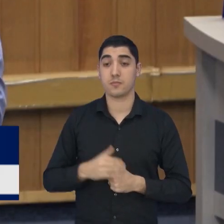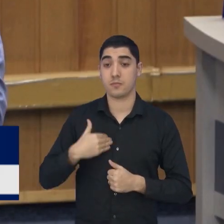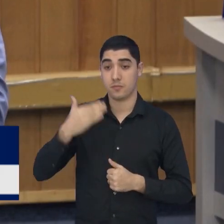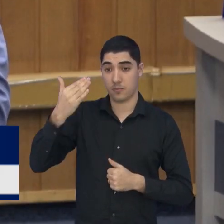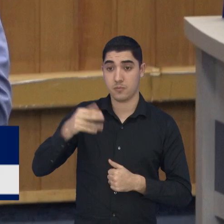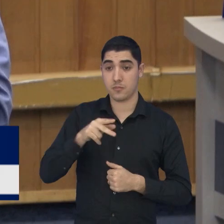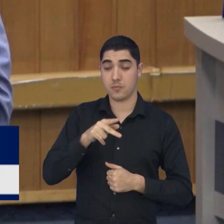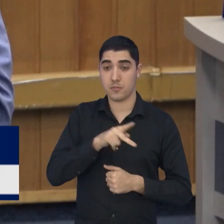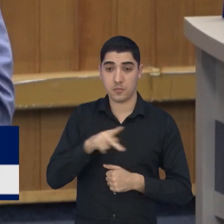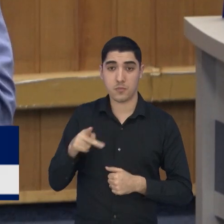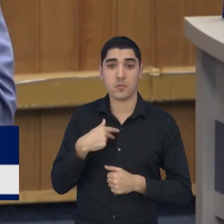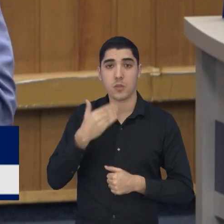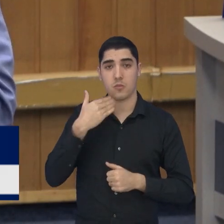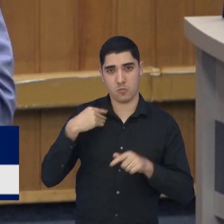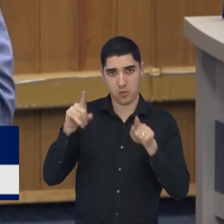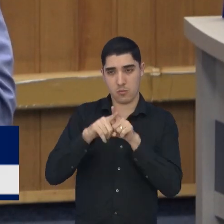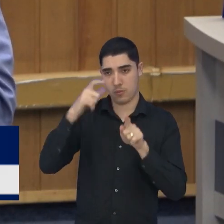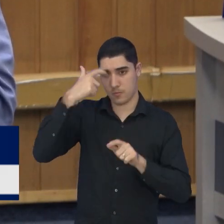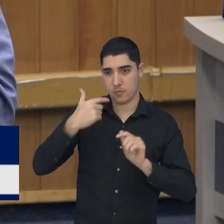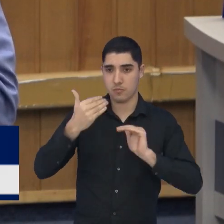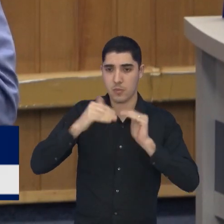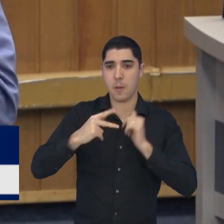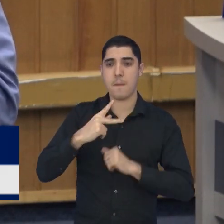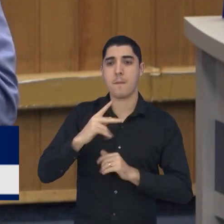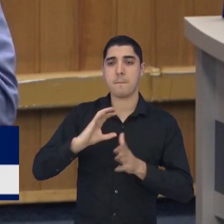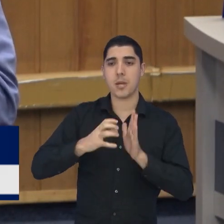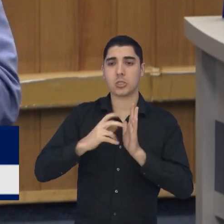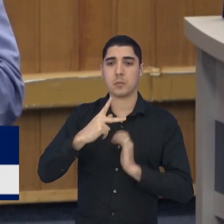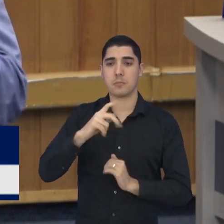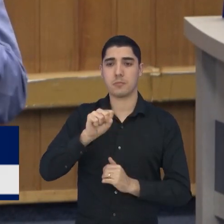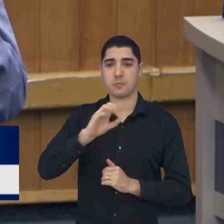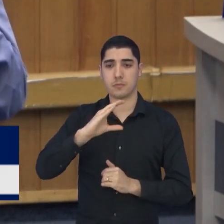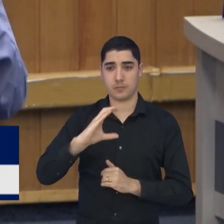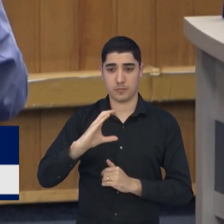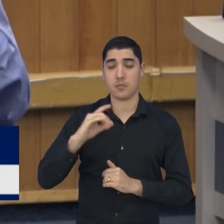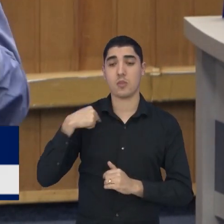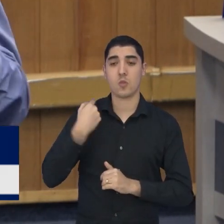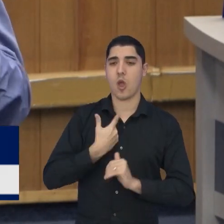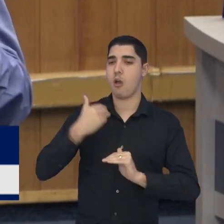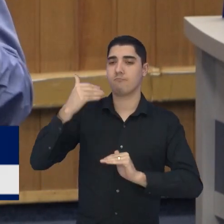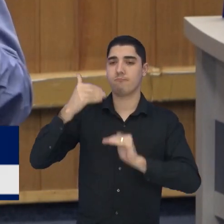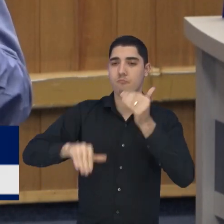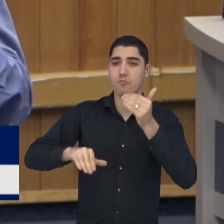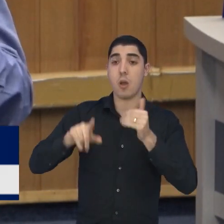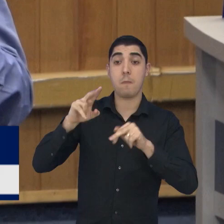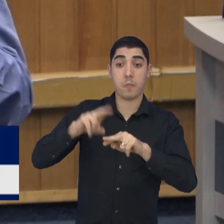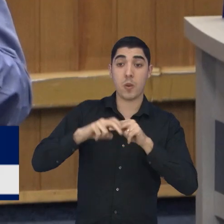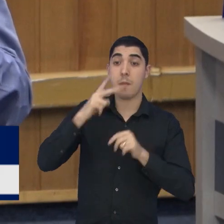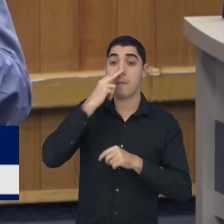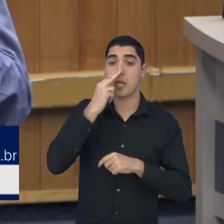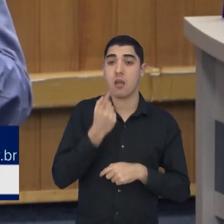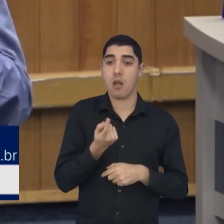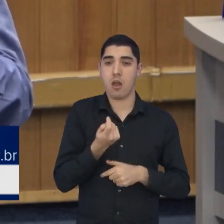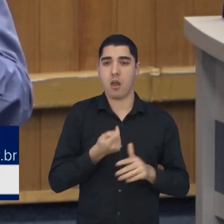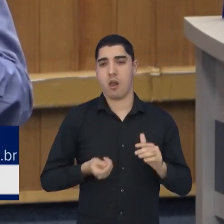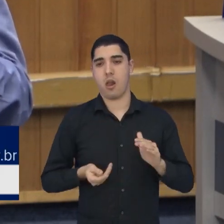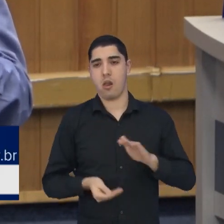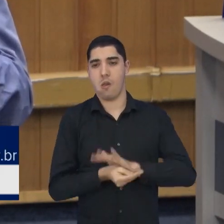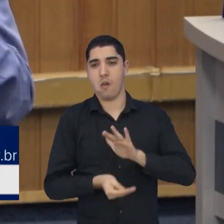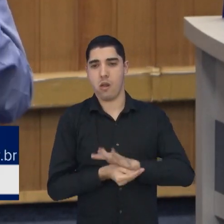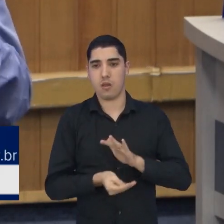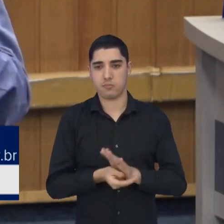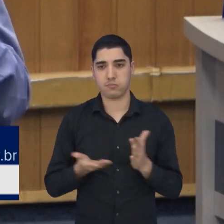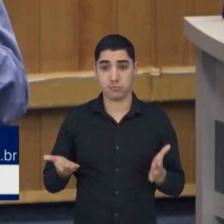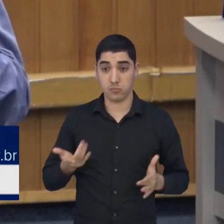também encaminha voto contrário a essa matéria, exatamente pela pedalada, né, desse processo,